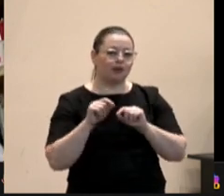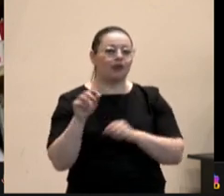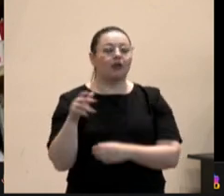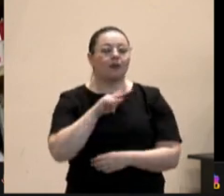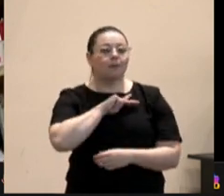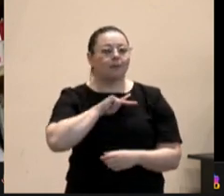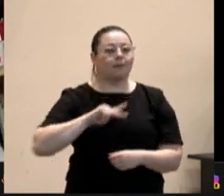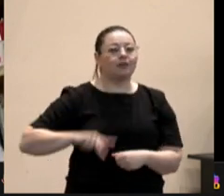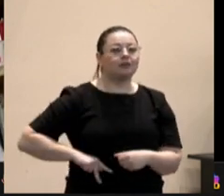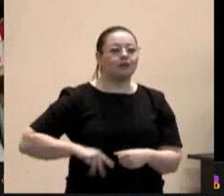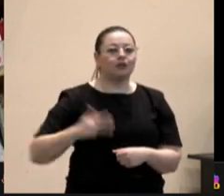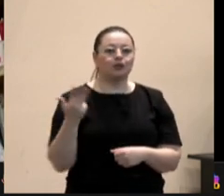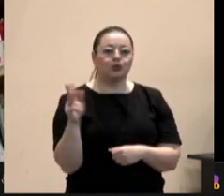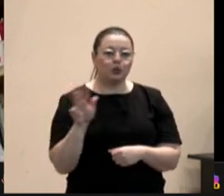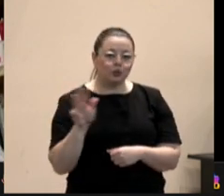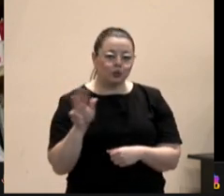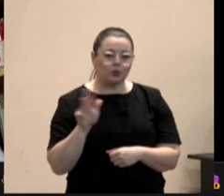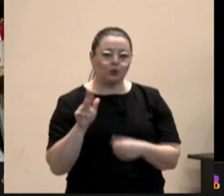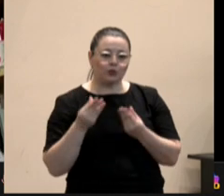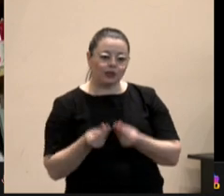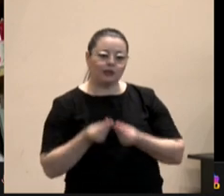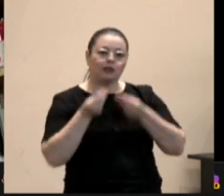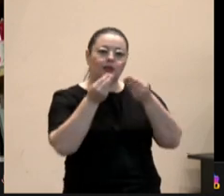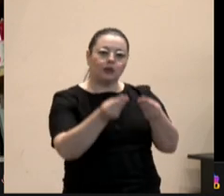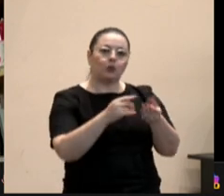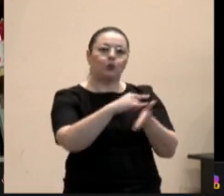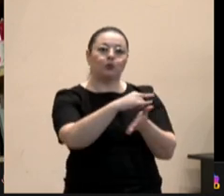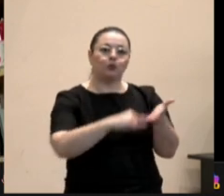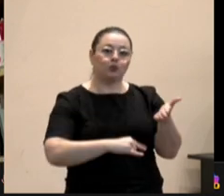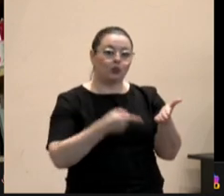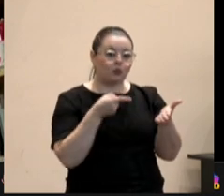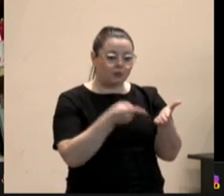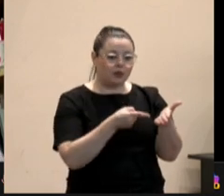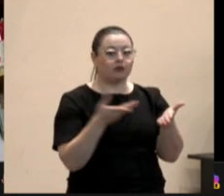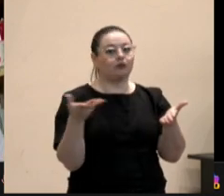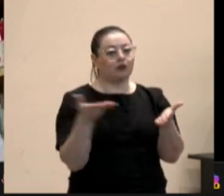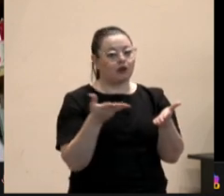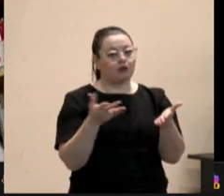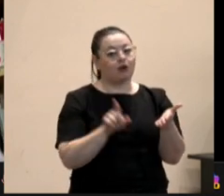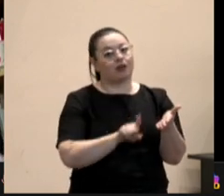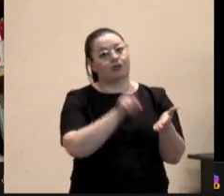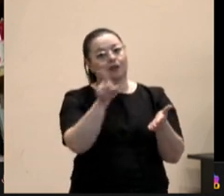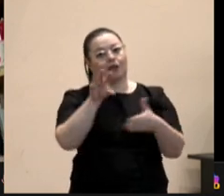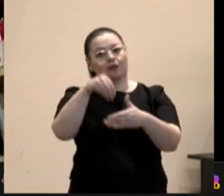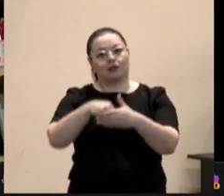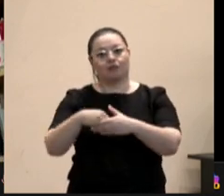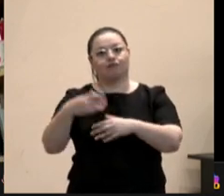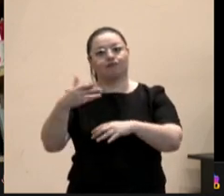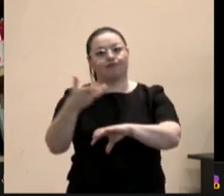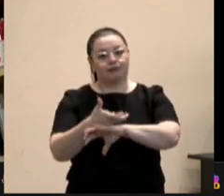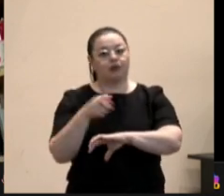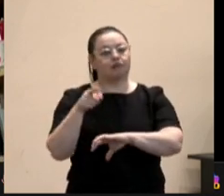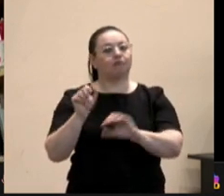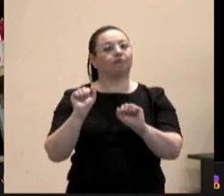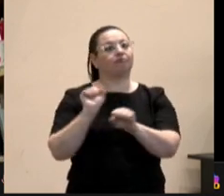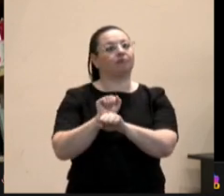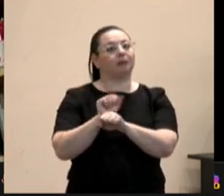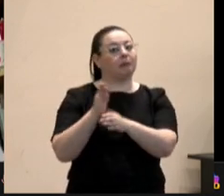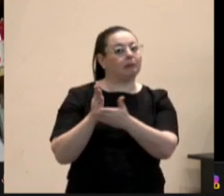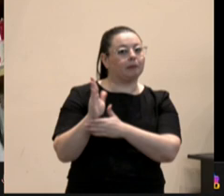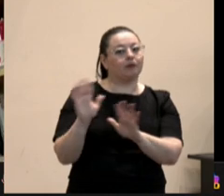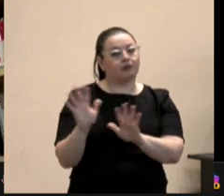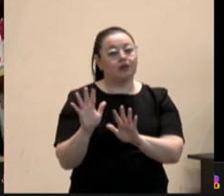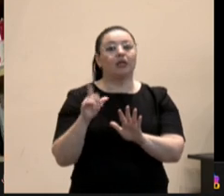Lula do documento que foi para o Congresso Nacional, e aí vou tecer algumas considerações,